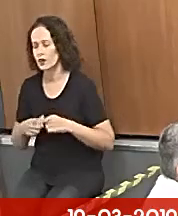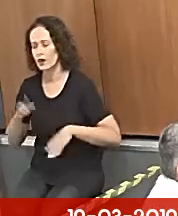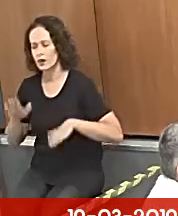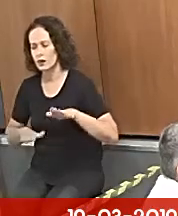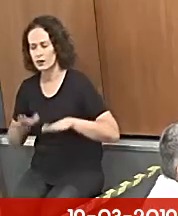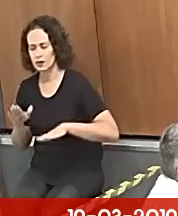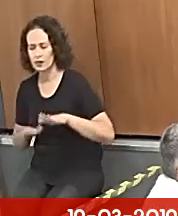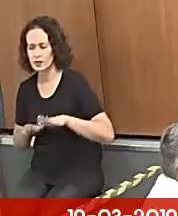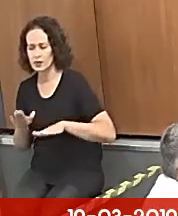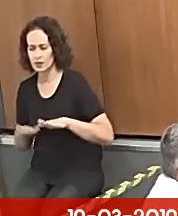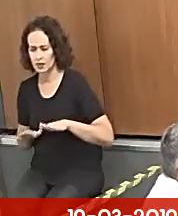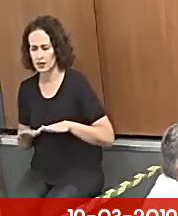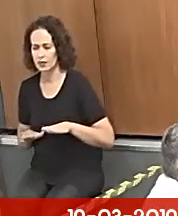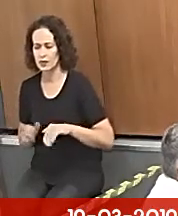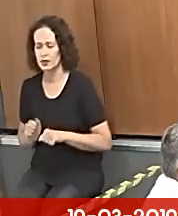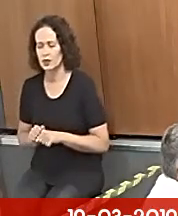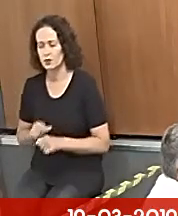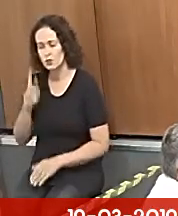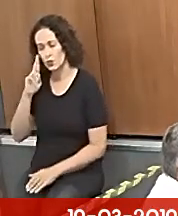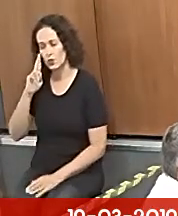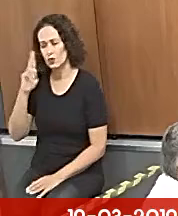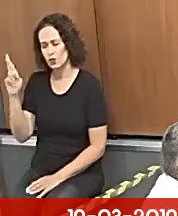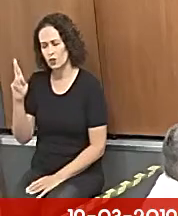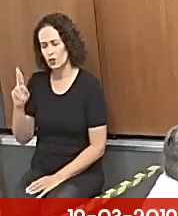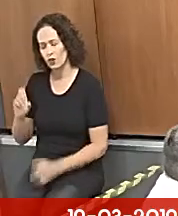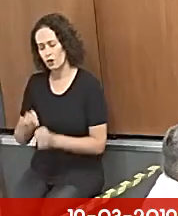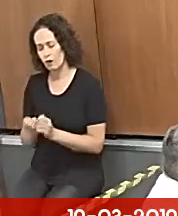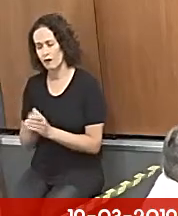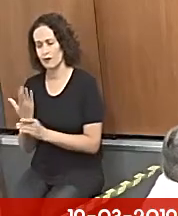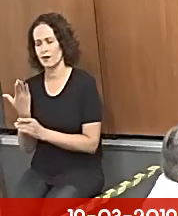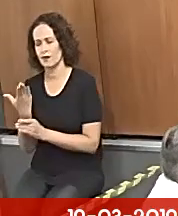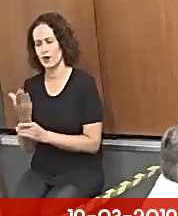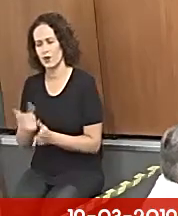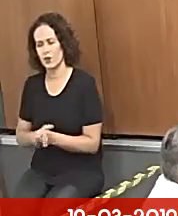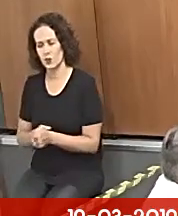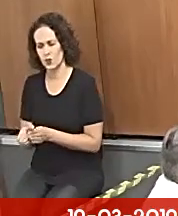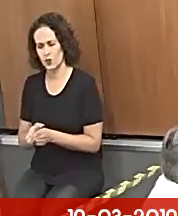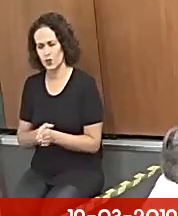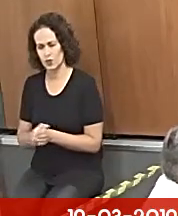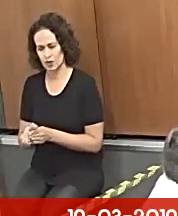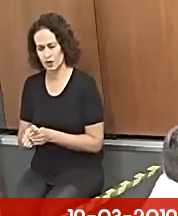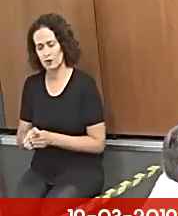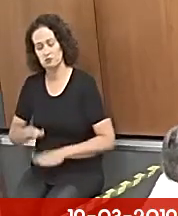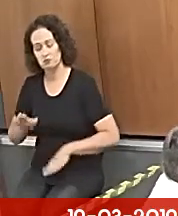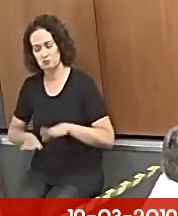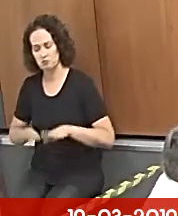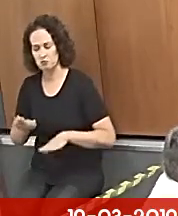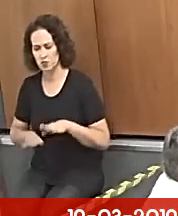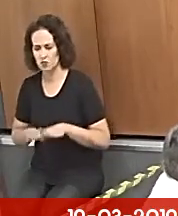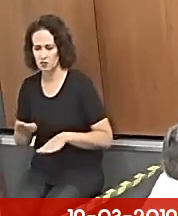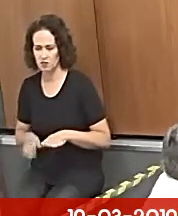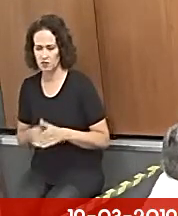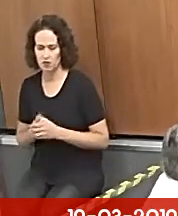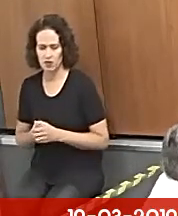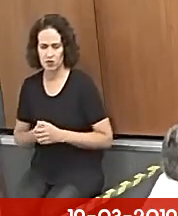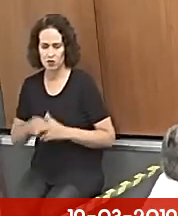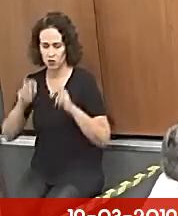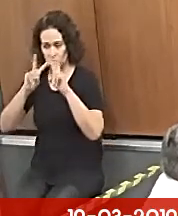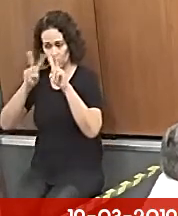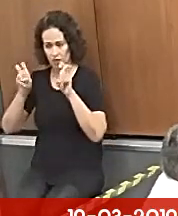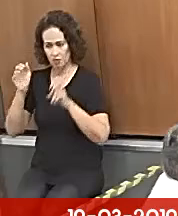ele cria o conselho esse é é talvez esteja fora da temática é